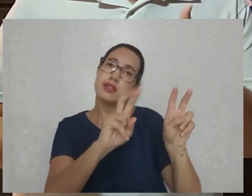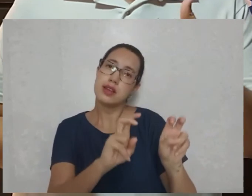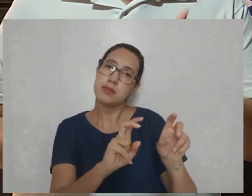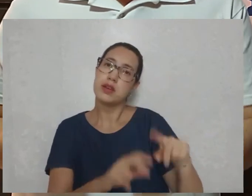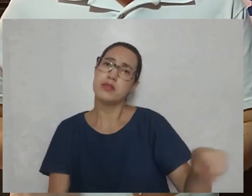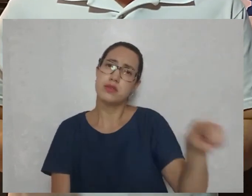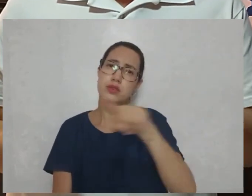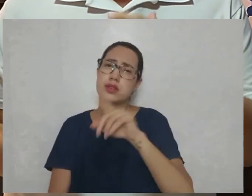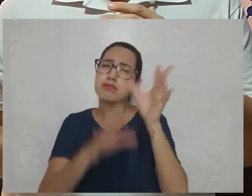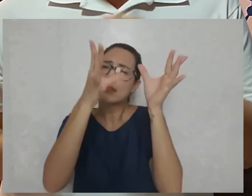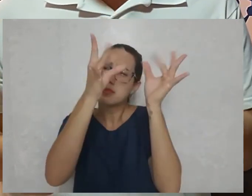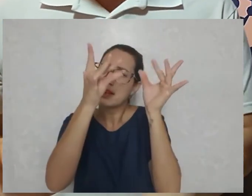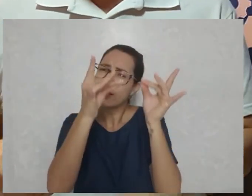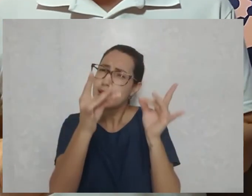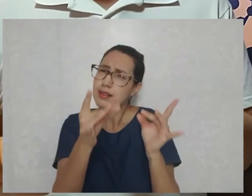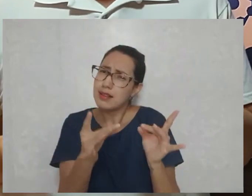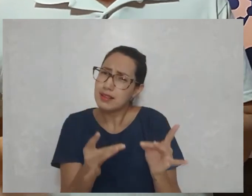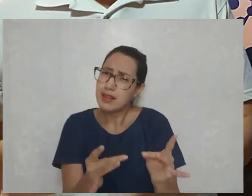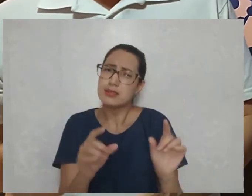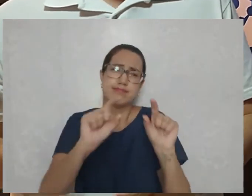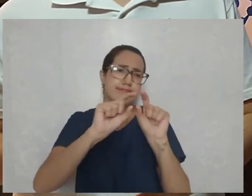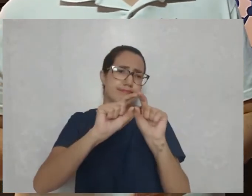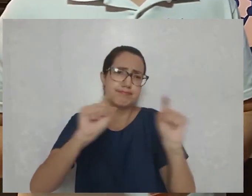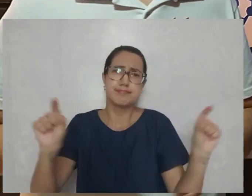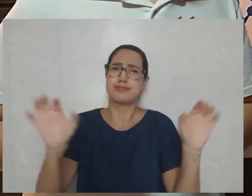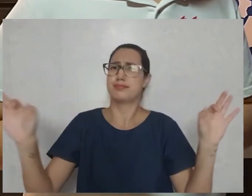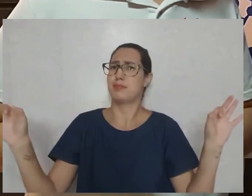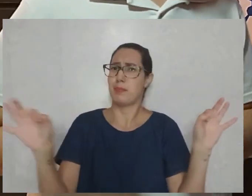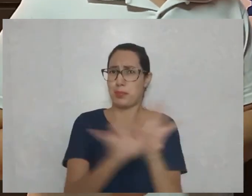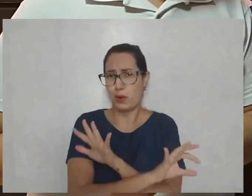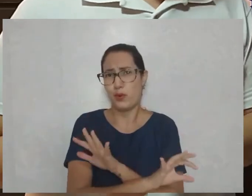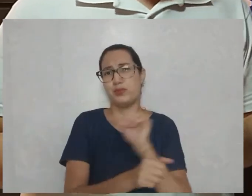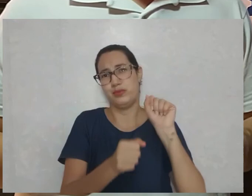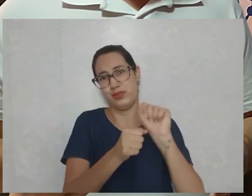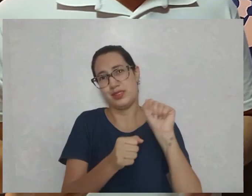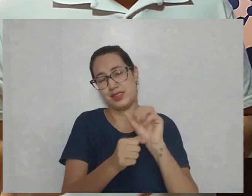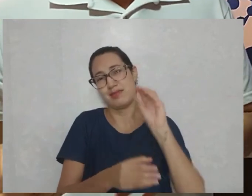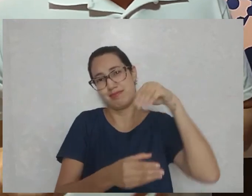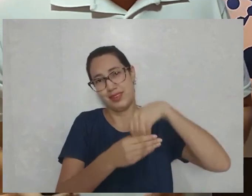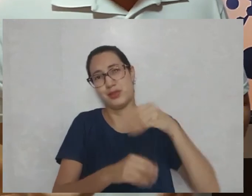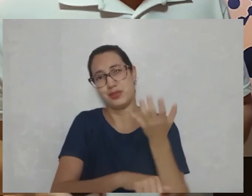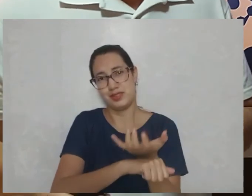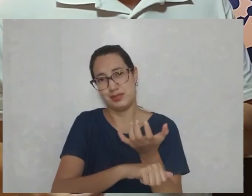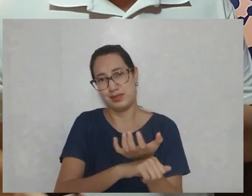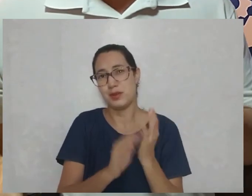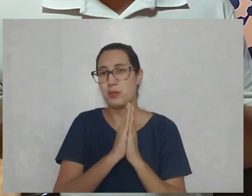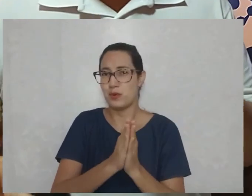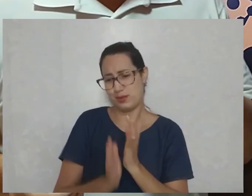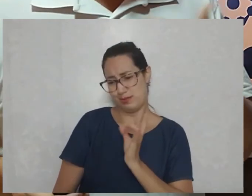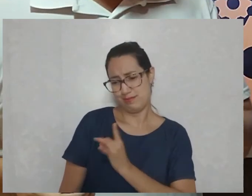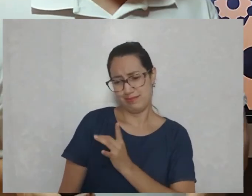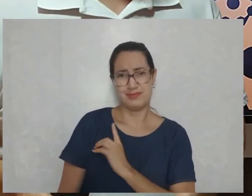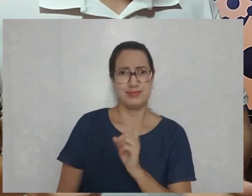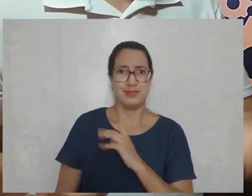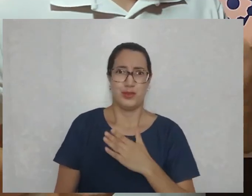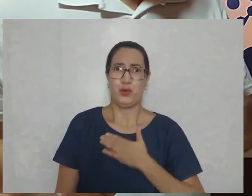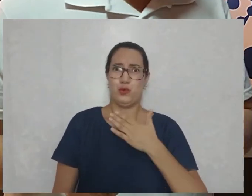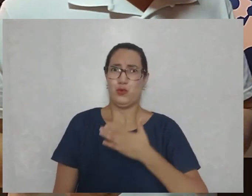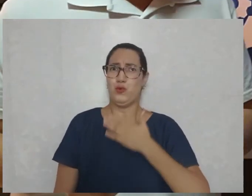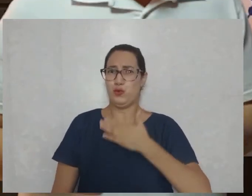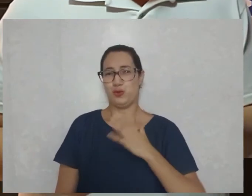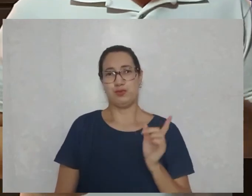um tema bem definido que vocês consigam fazer algo na disciplina. Então, assim, não fiquem com medo, não se assustem, a ideia é realmente vocês pensarem em